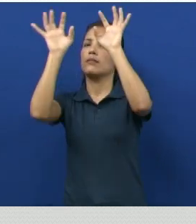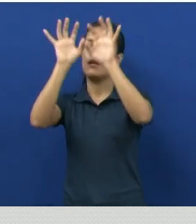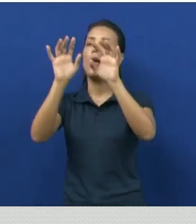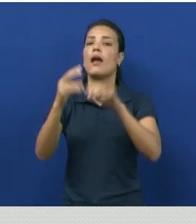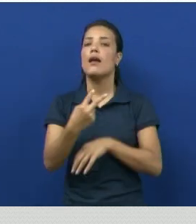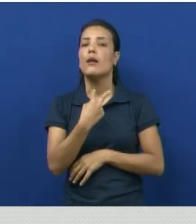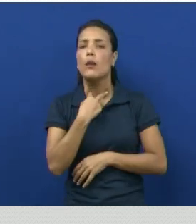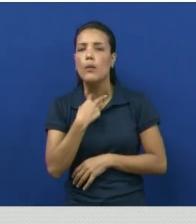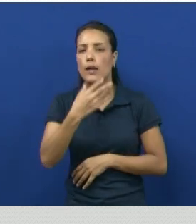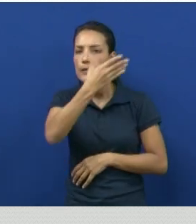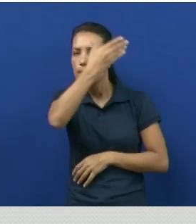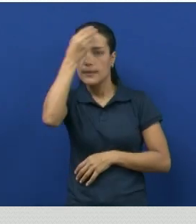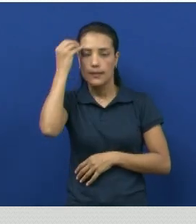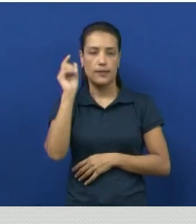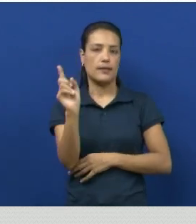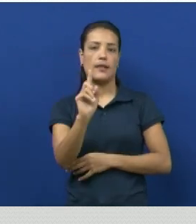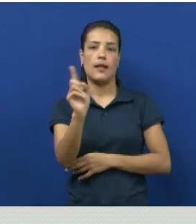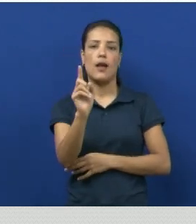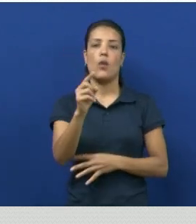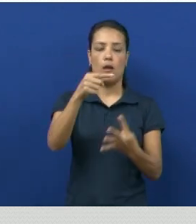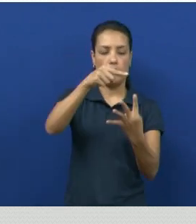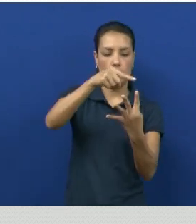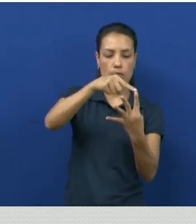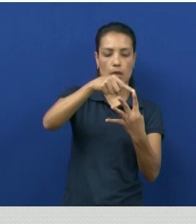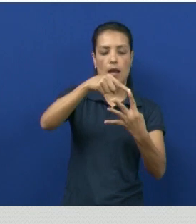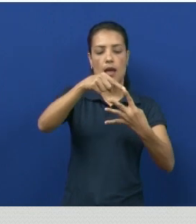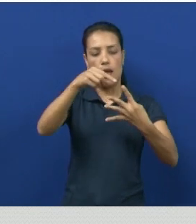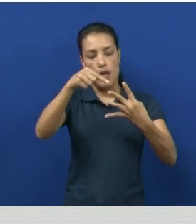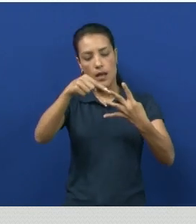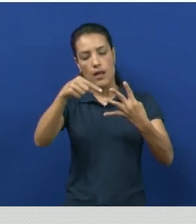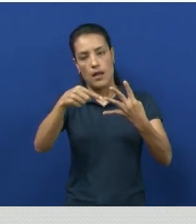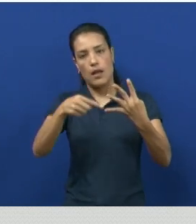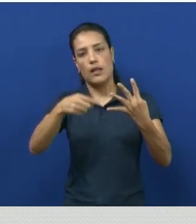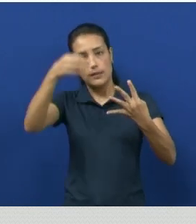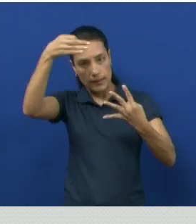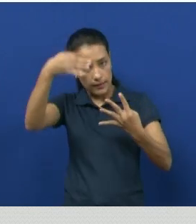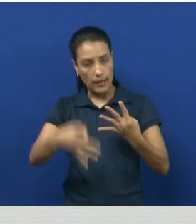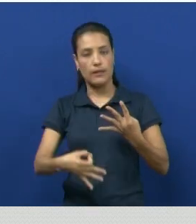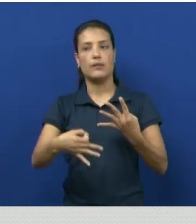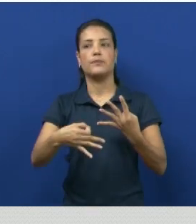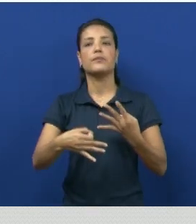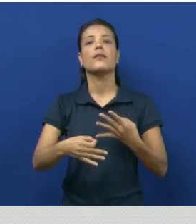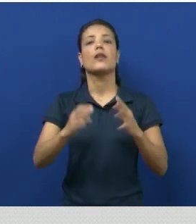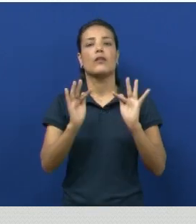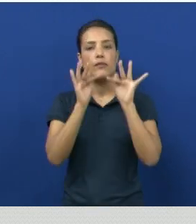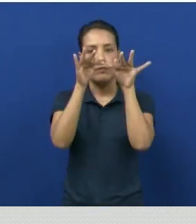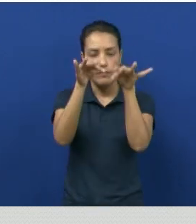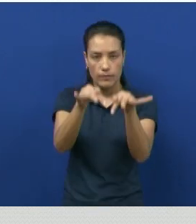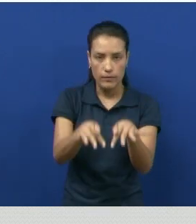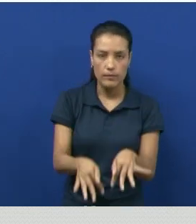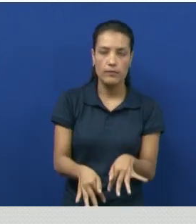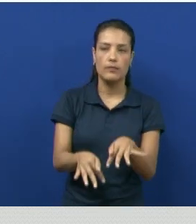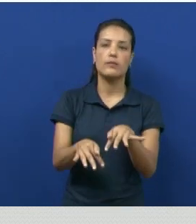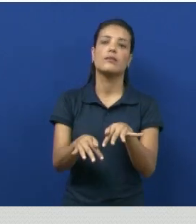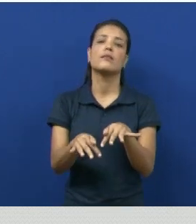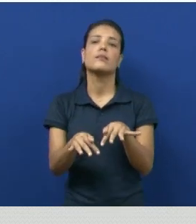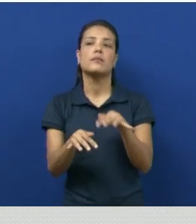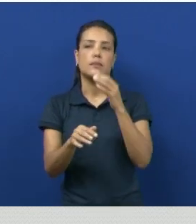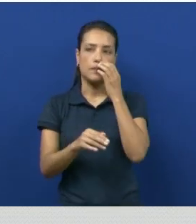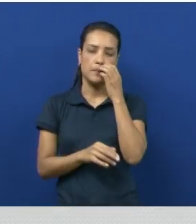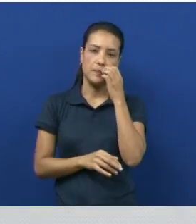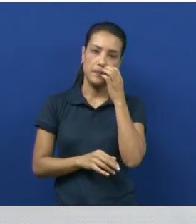esquecer também a ordem, Mercúrio, Vênus, Terra e Marte, e finalizando por Júpiter, Saturno, Urano e